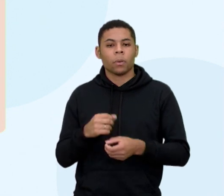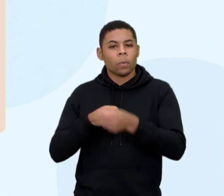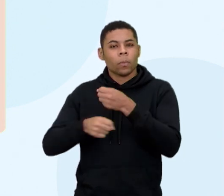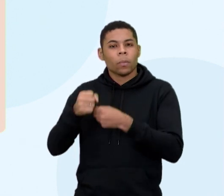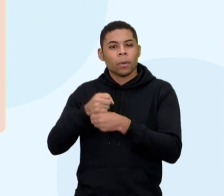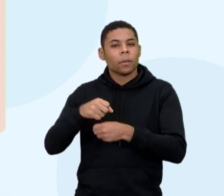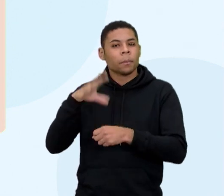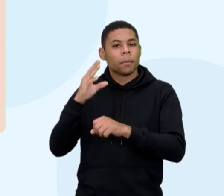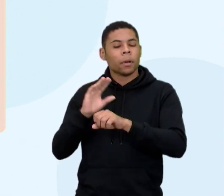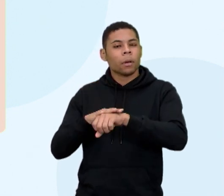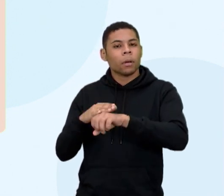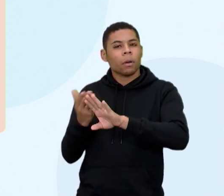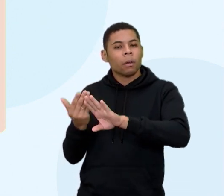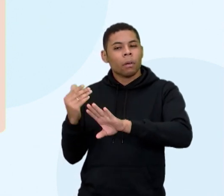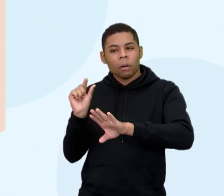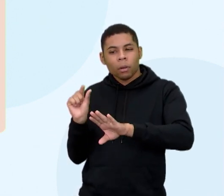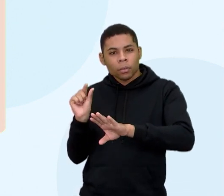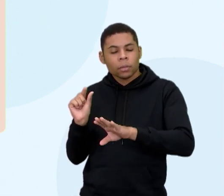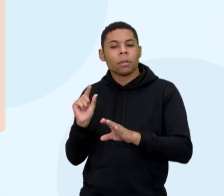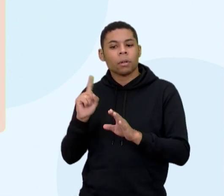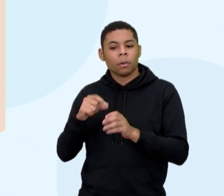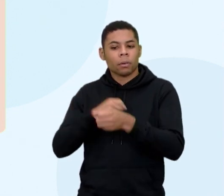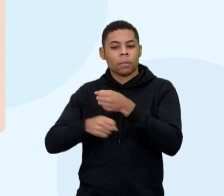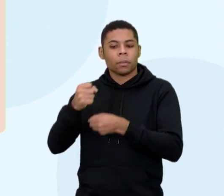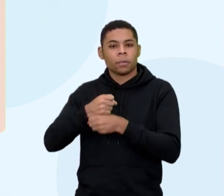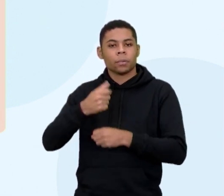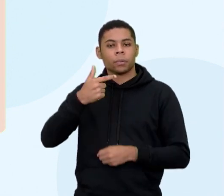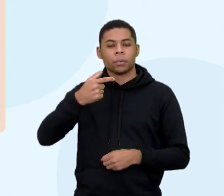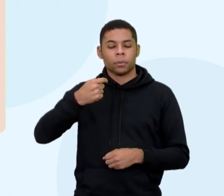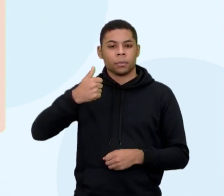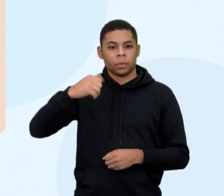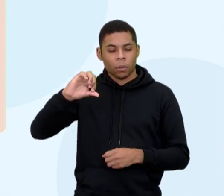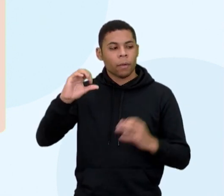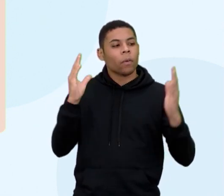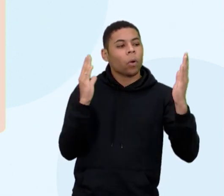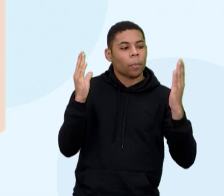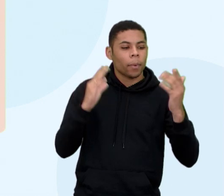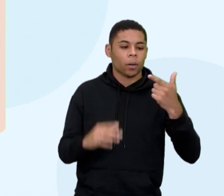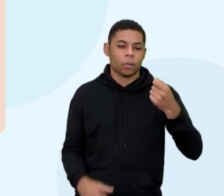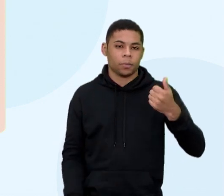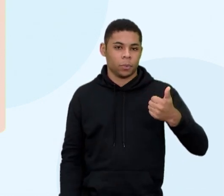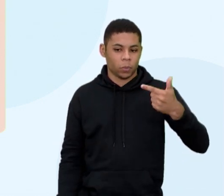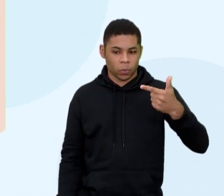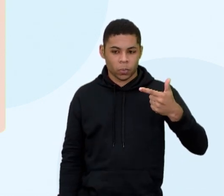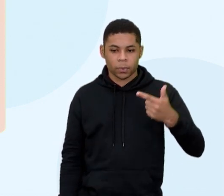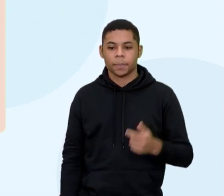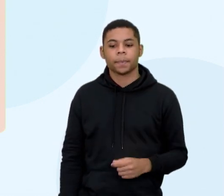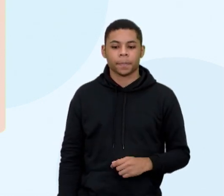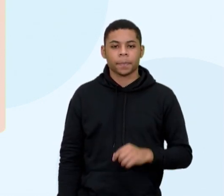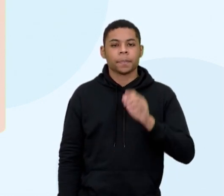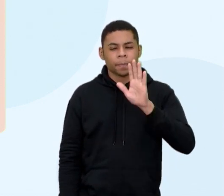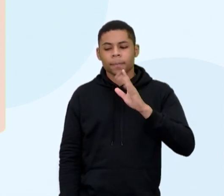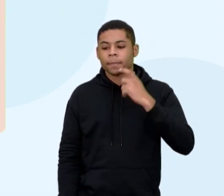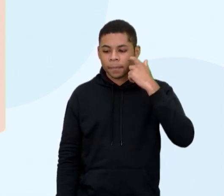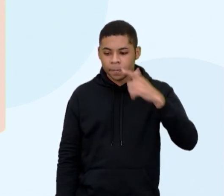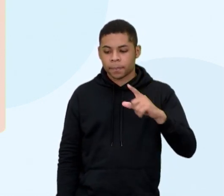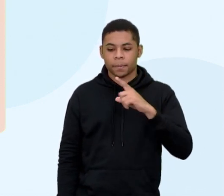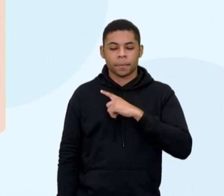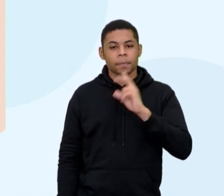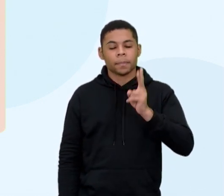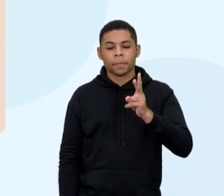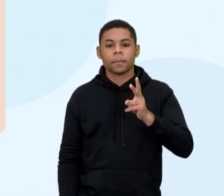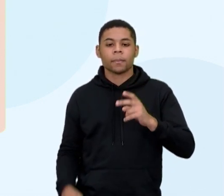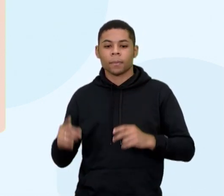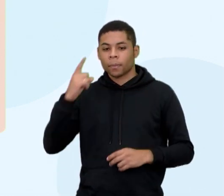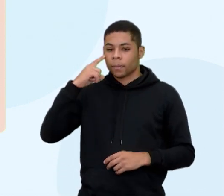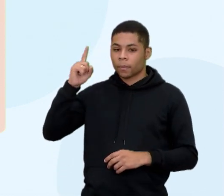ano de 2019, em relação ao ano de 2012. Né? E também vemos isso no topo